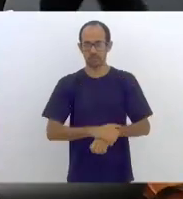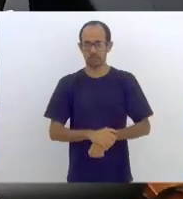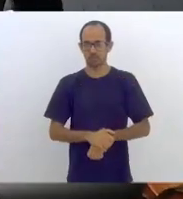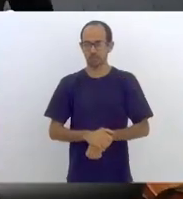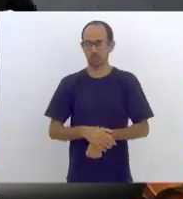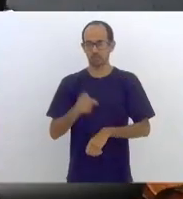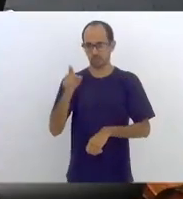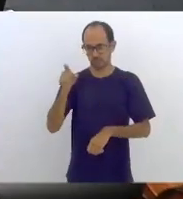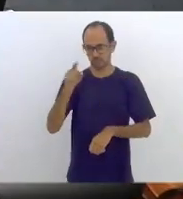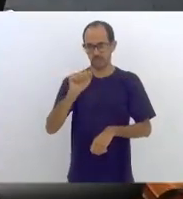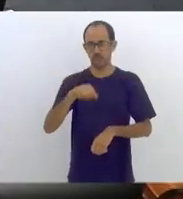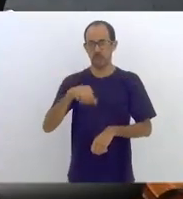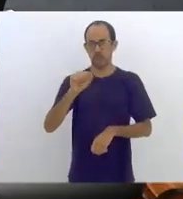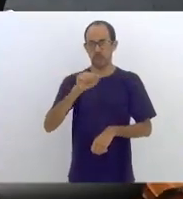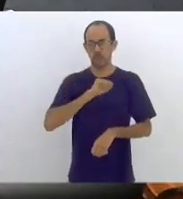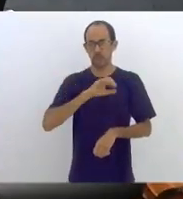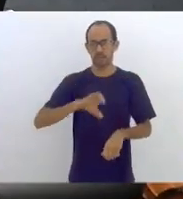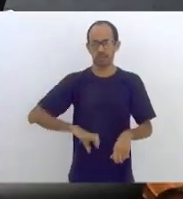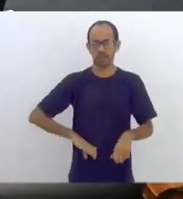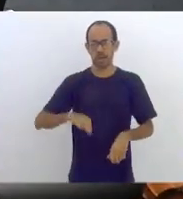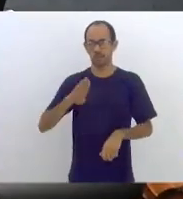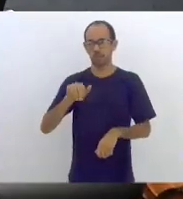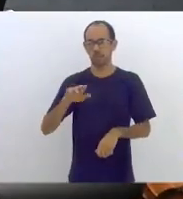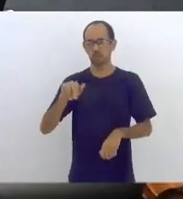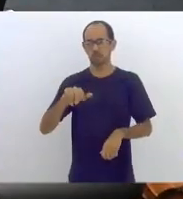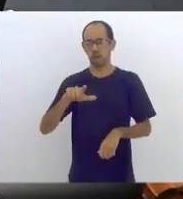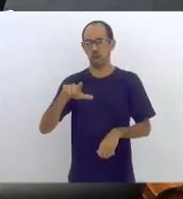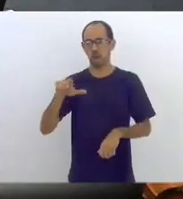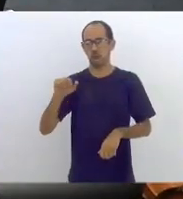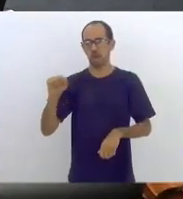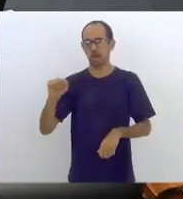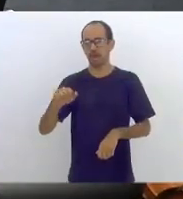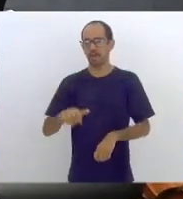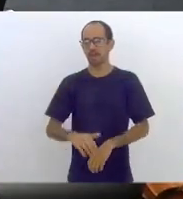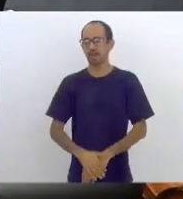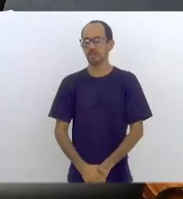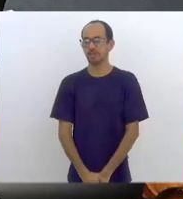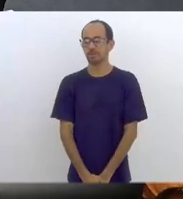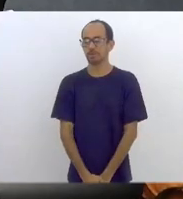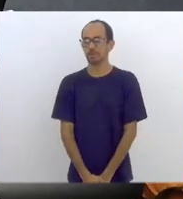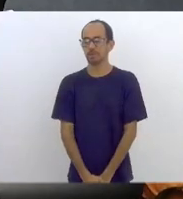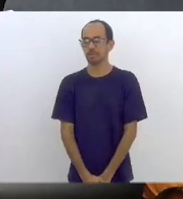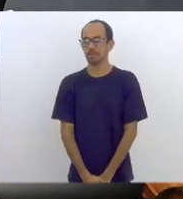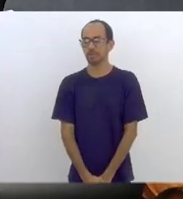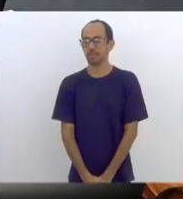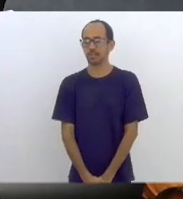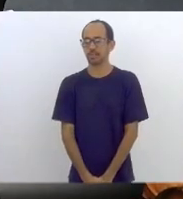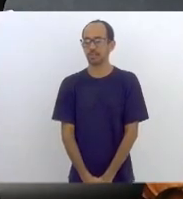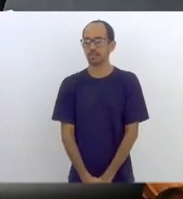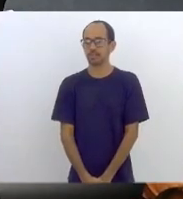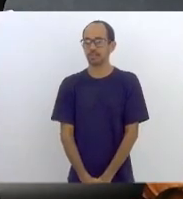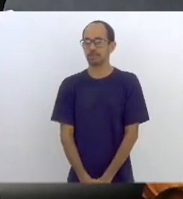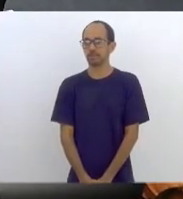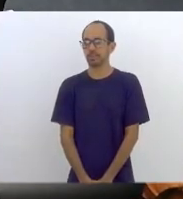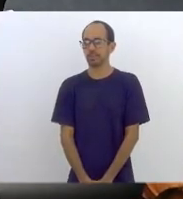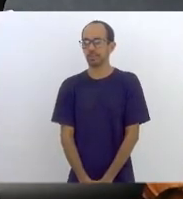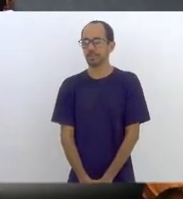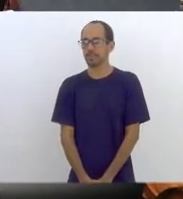Alencar com Brizola aqui com a Tânia Rodrigues e que beleza